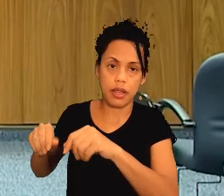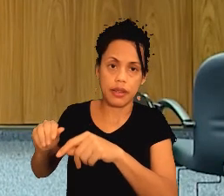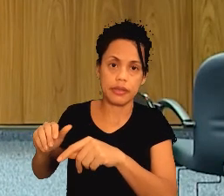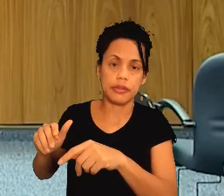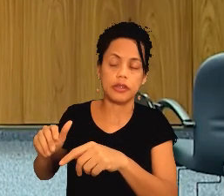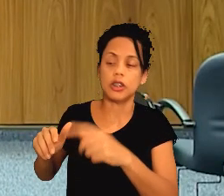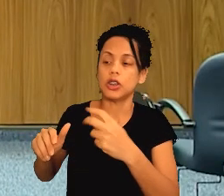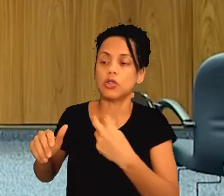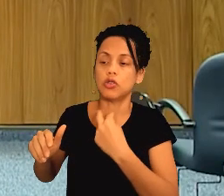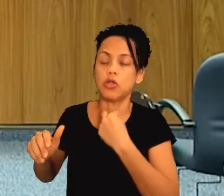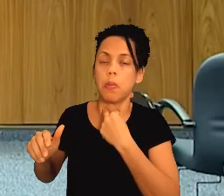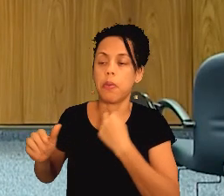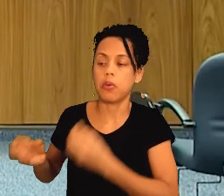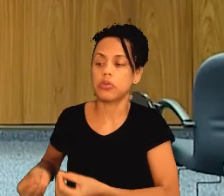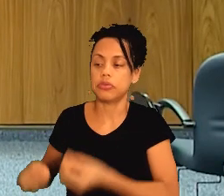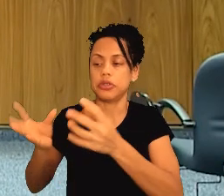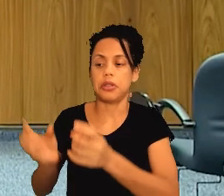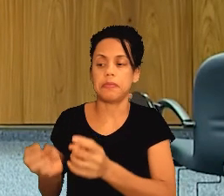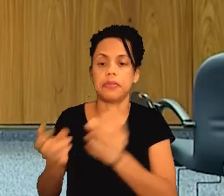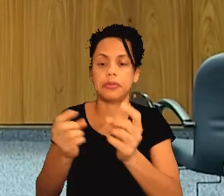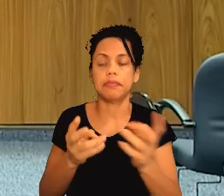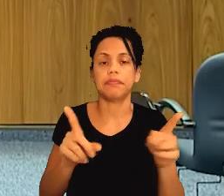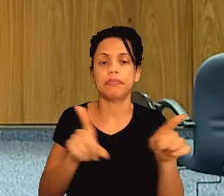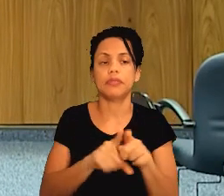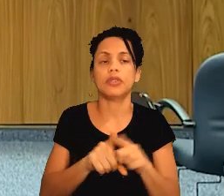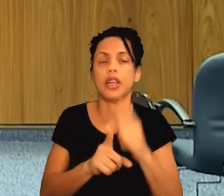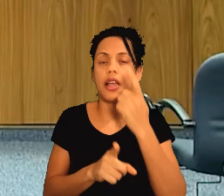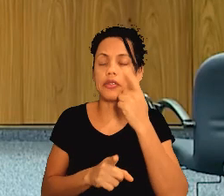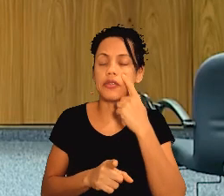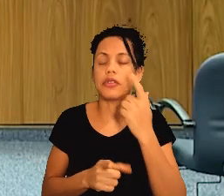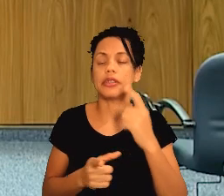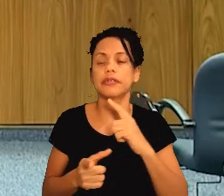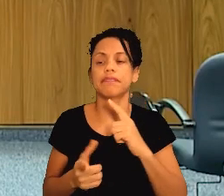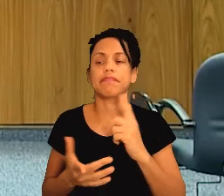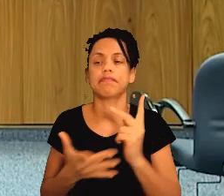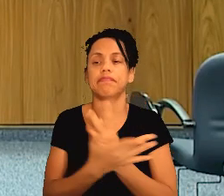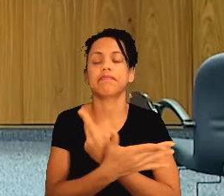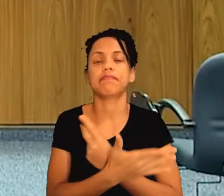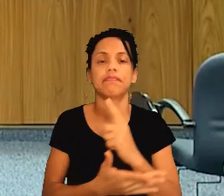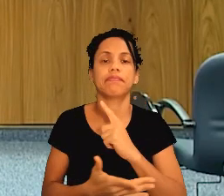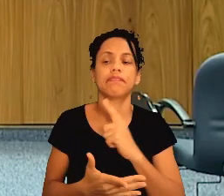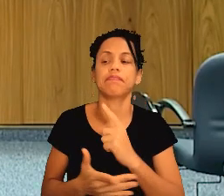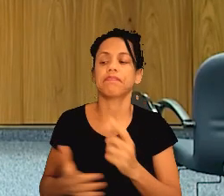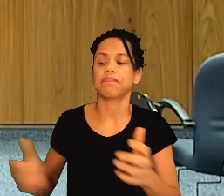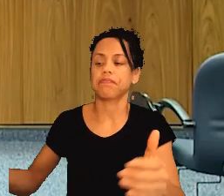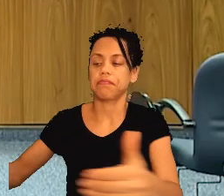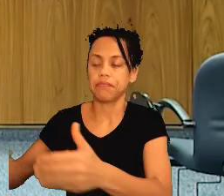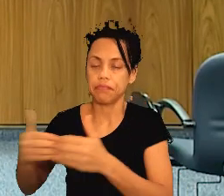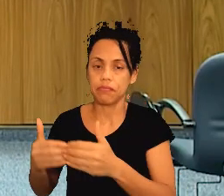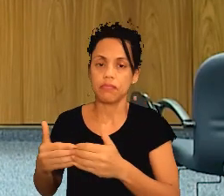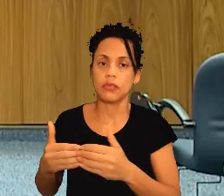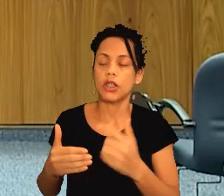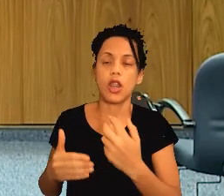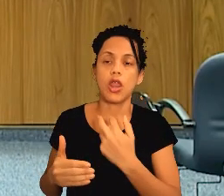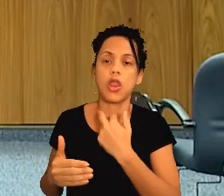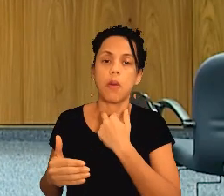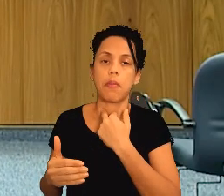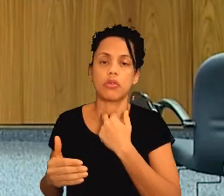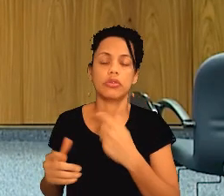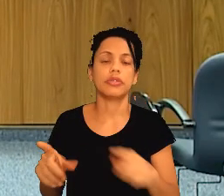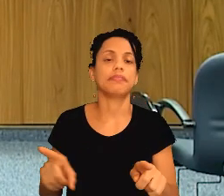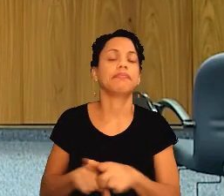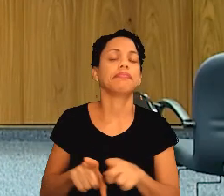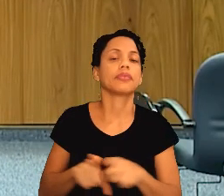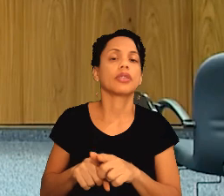ser arrendada, apesar dos casos que a gente conhece, né, de arrendamento, mas não pode ser